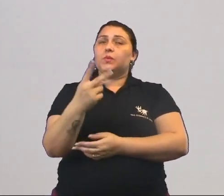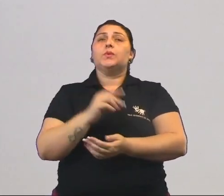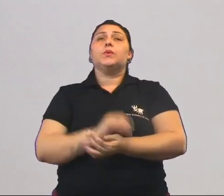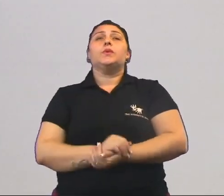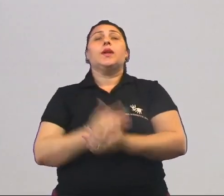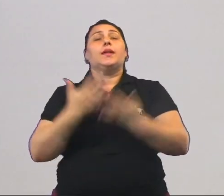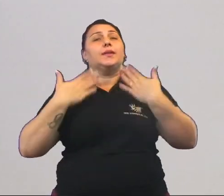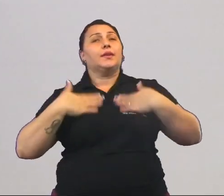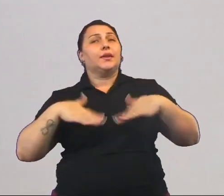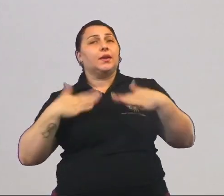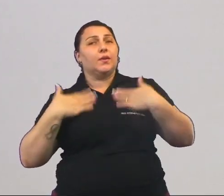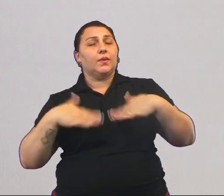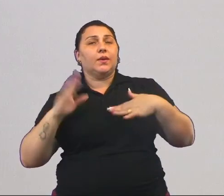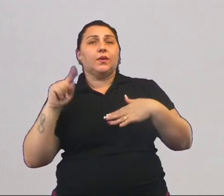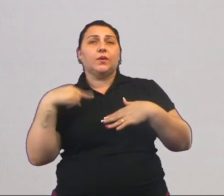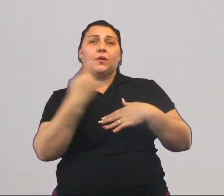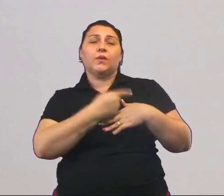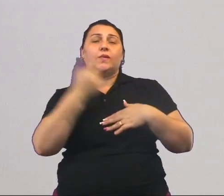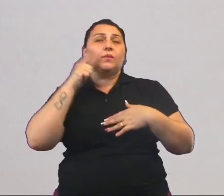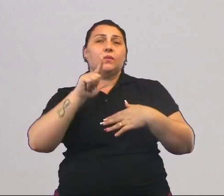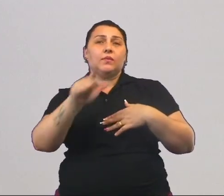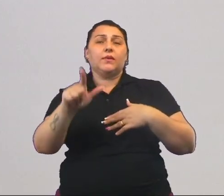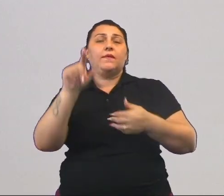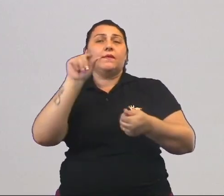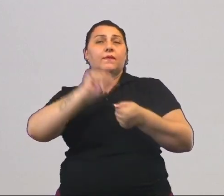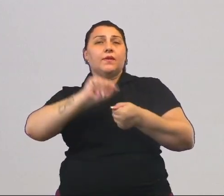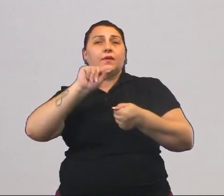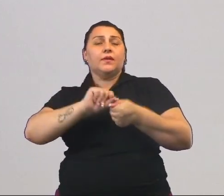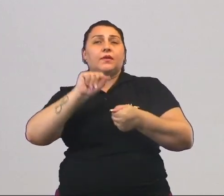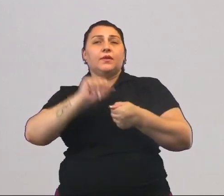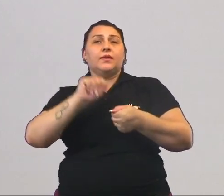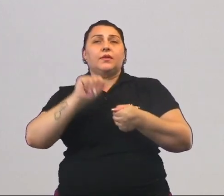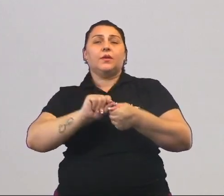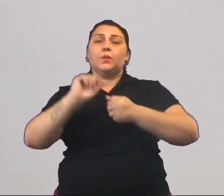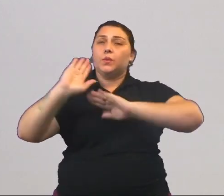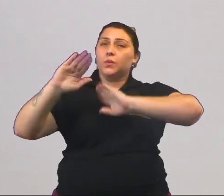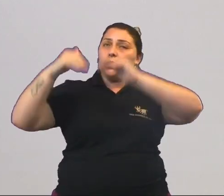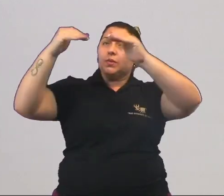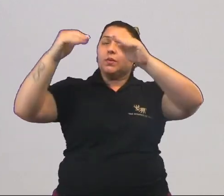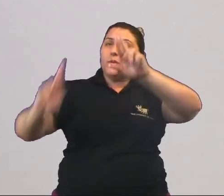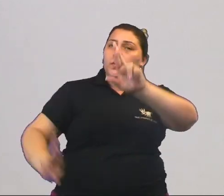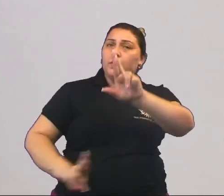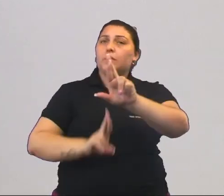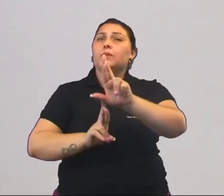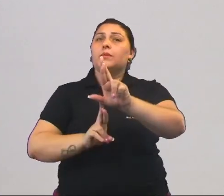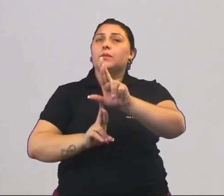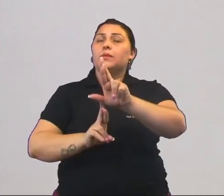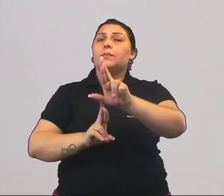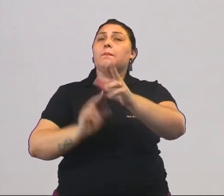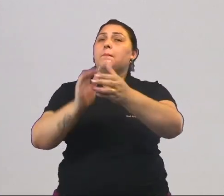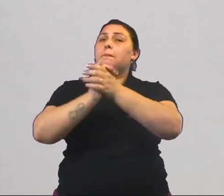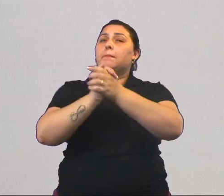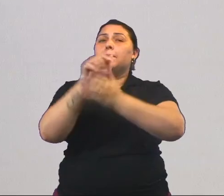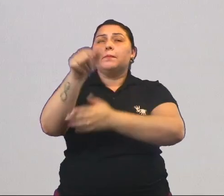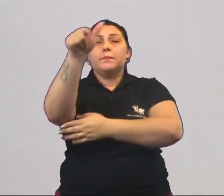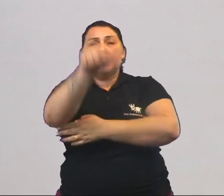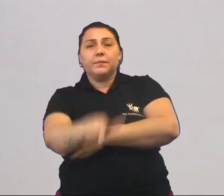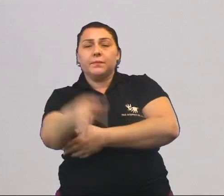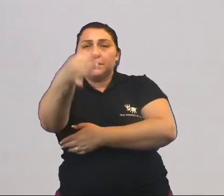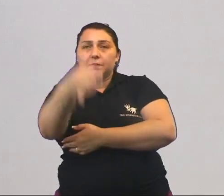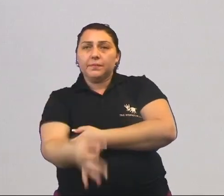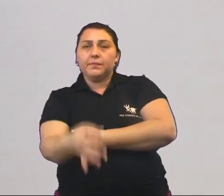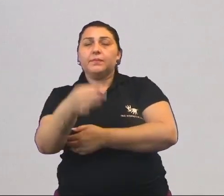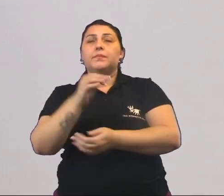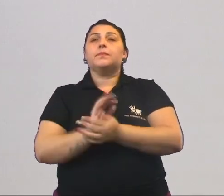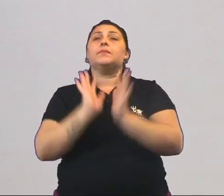aí é tranquilo, a gente vai conseguir realizar o ideal de desenvolvimento sustentável. Parabéns a você mais uma vez que